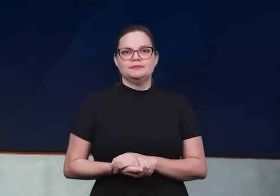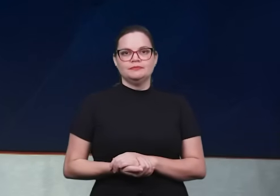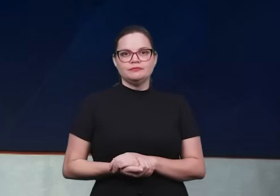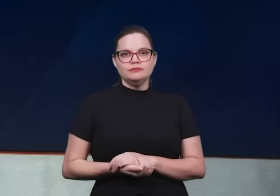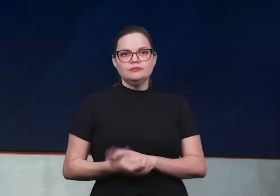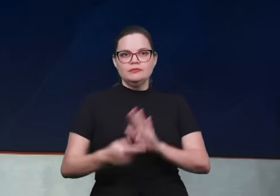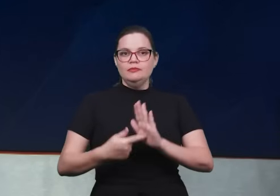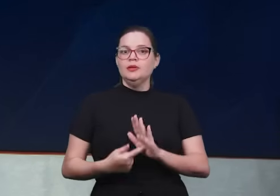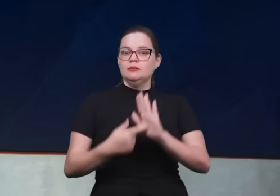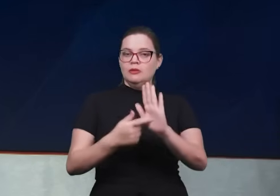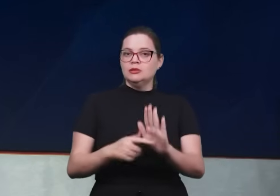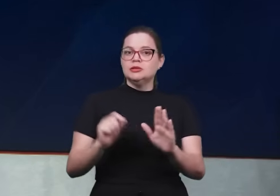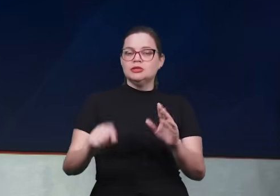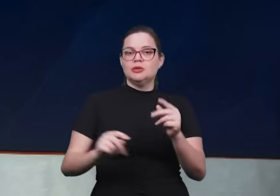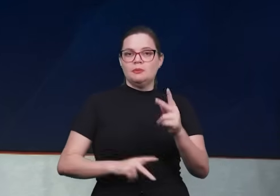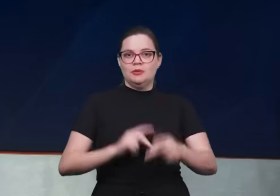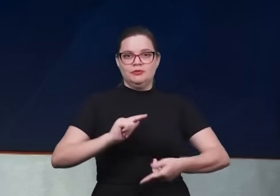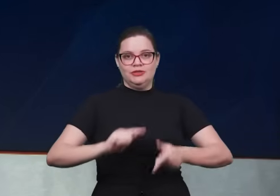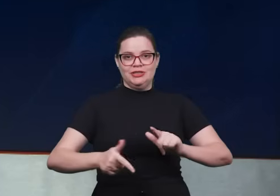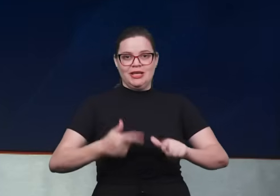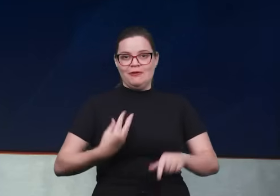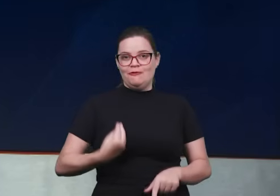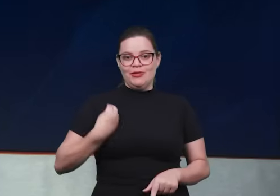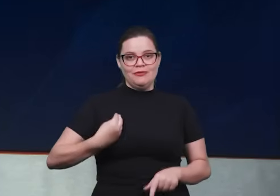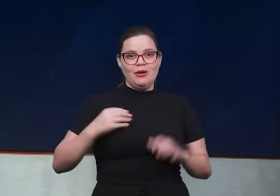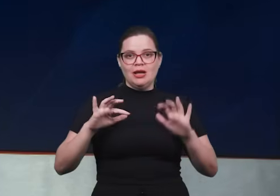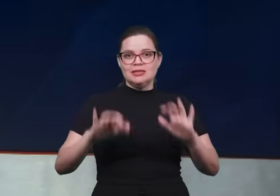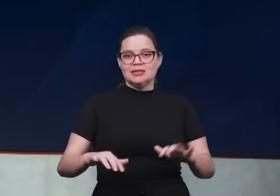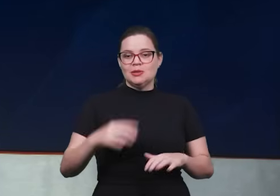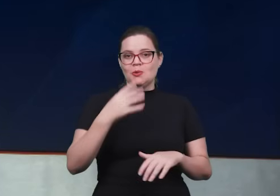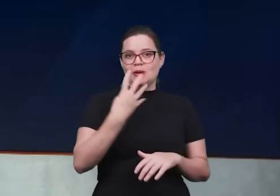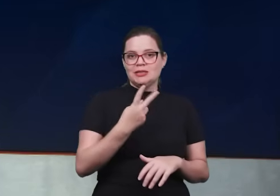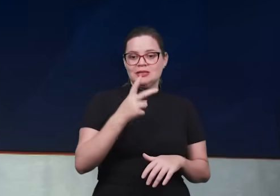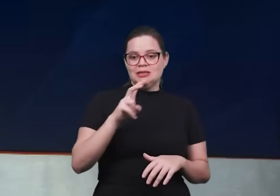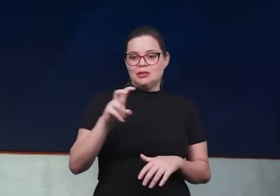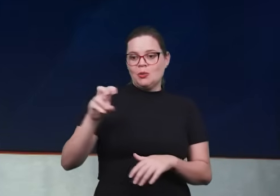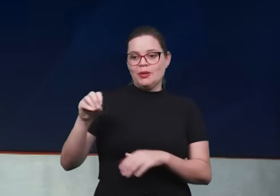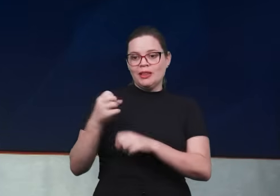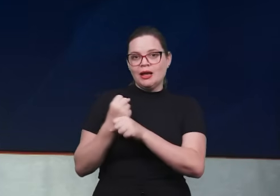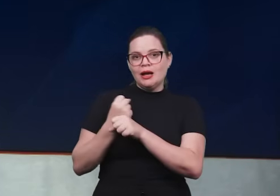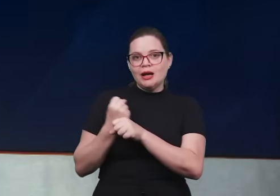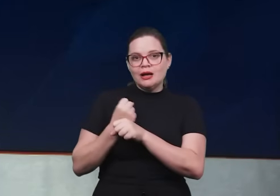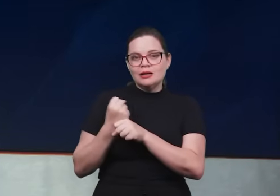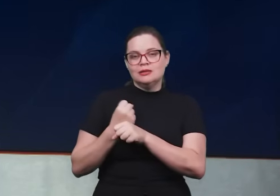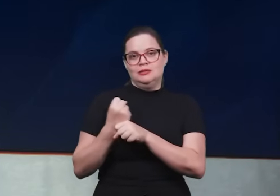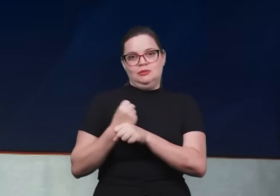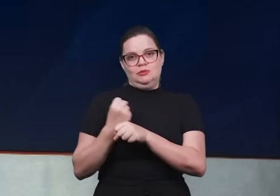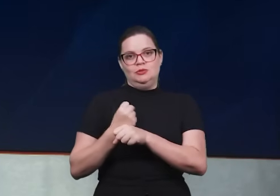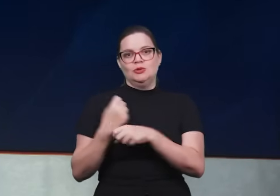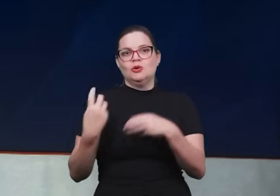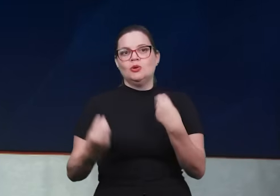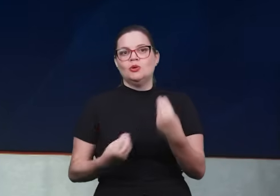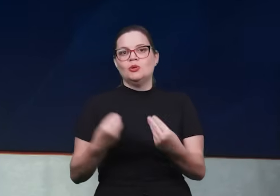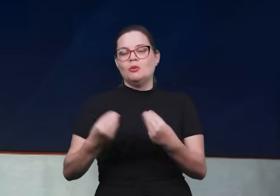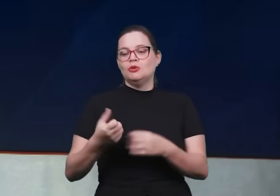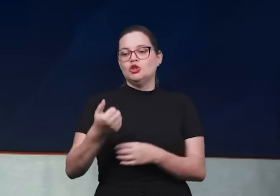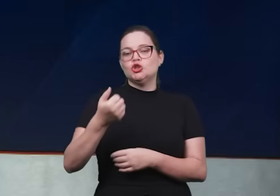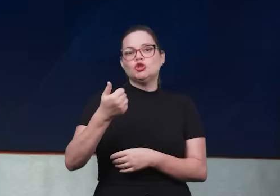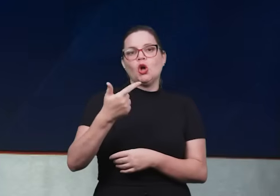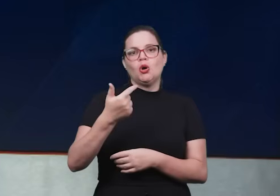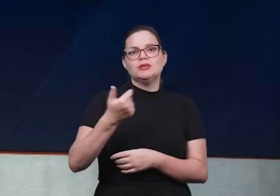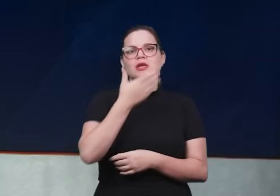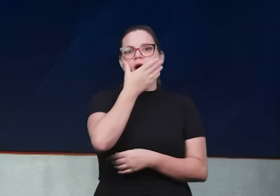de que Israel viveu durante 450 anos sob a regência de